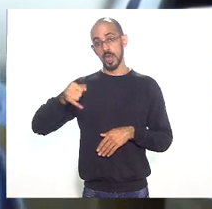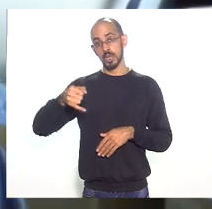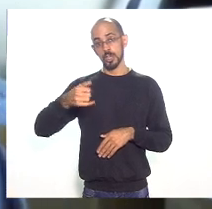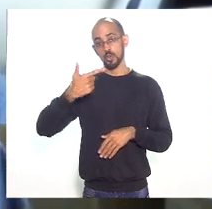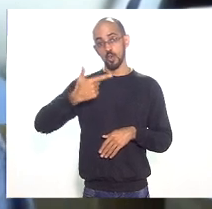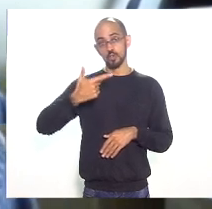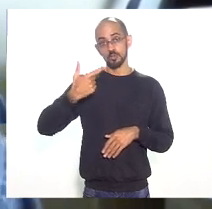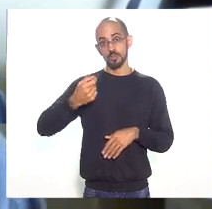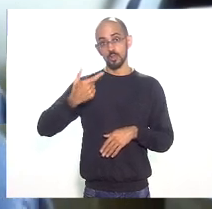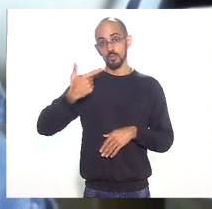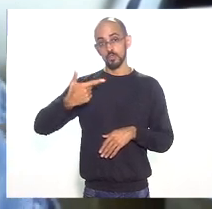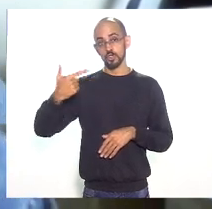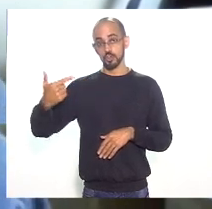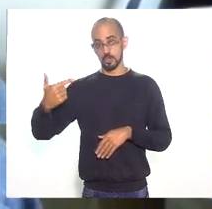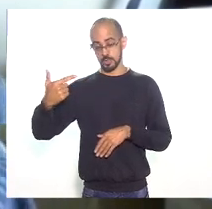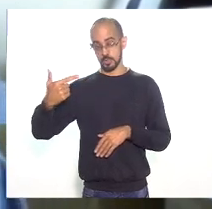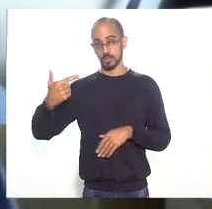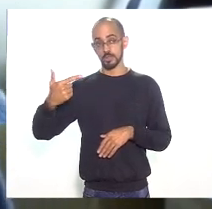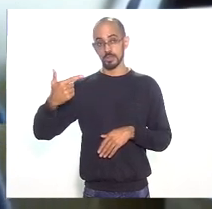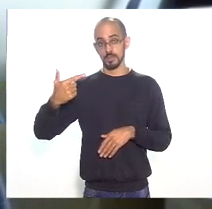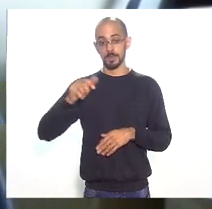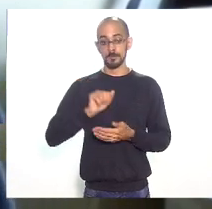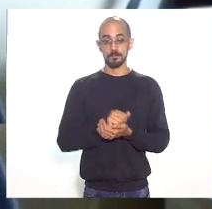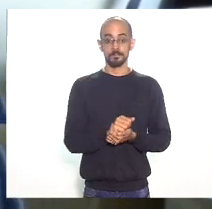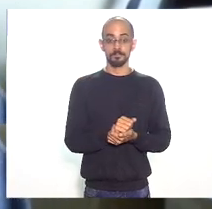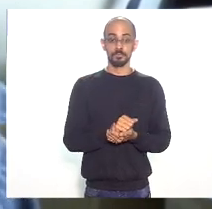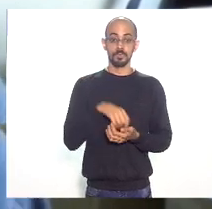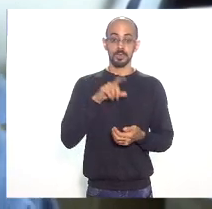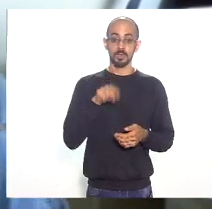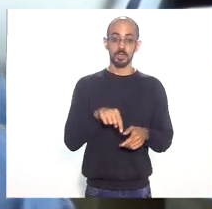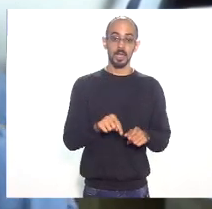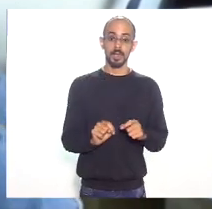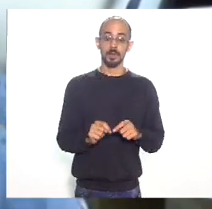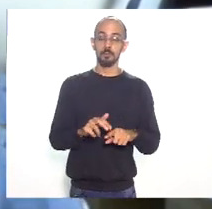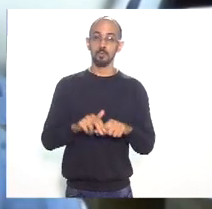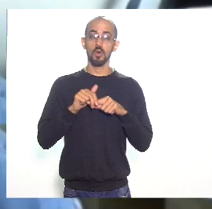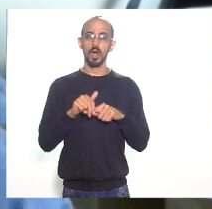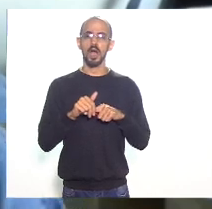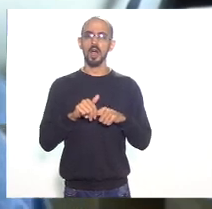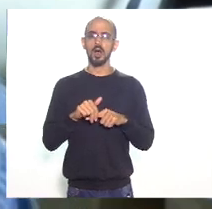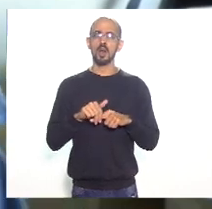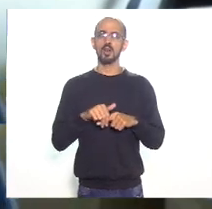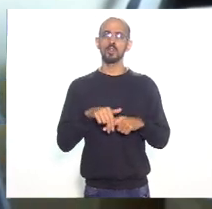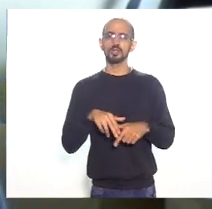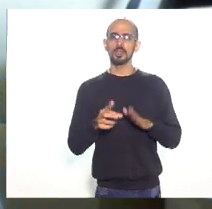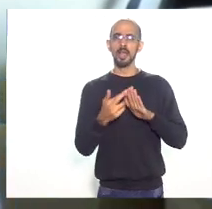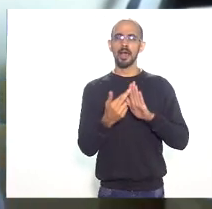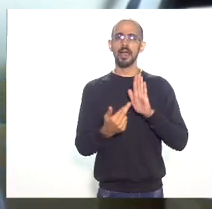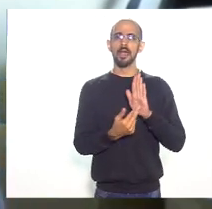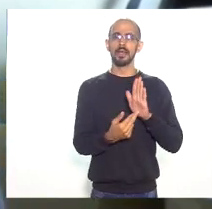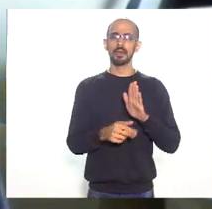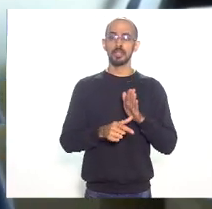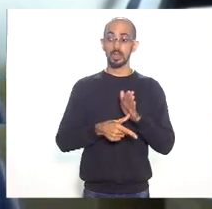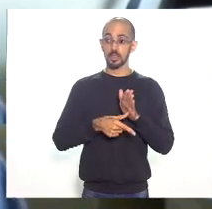2022. Cumpriria o princípio da anterioridade e o princípio